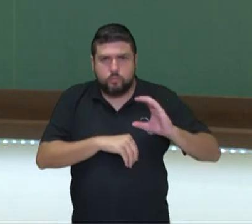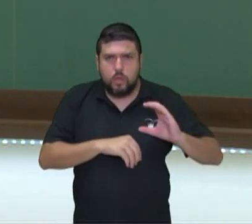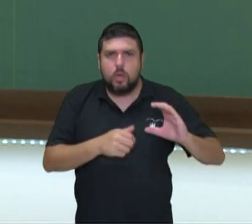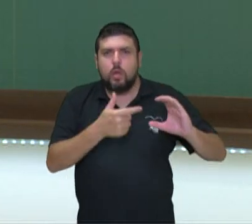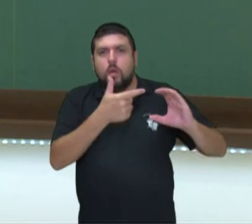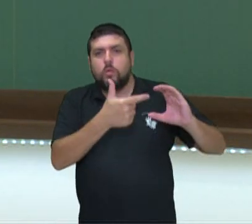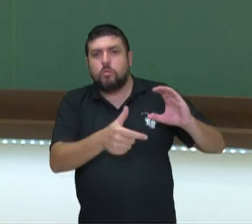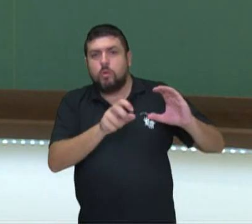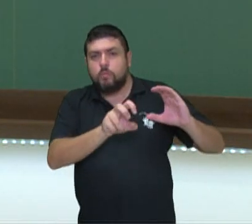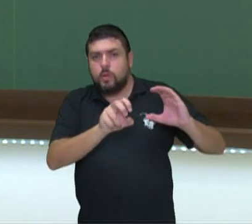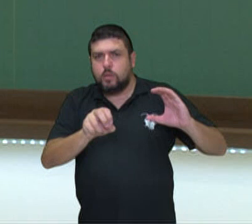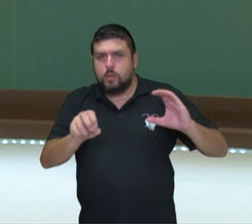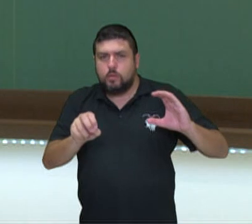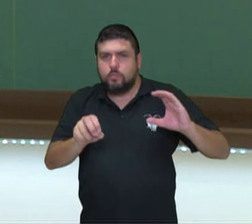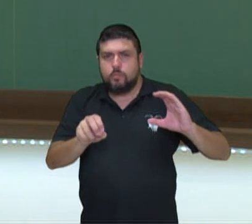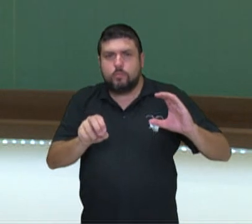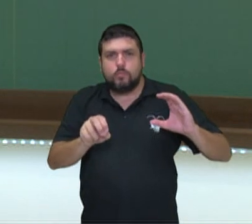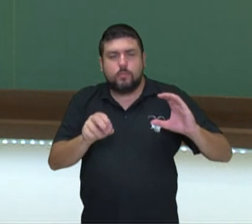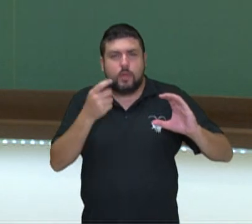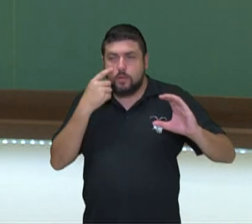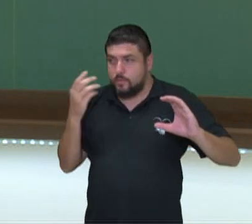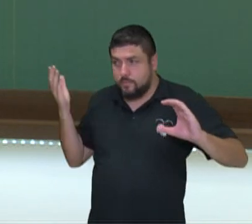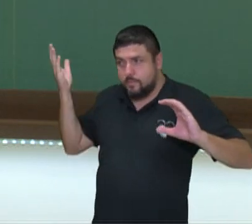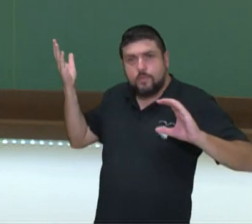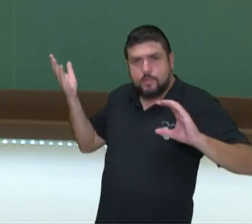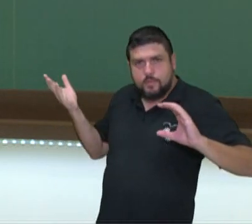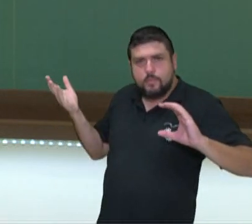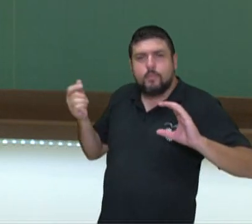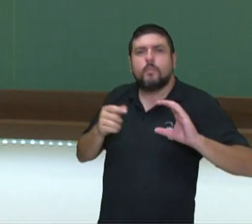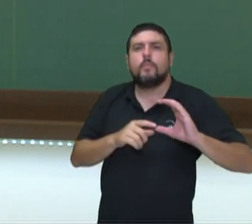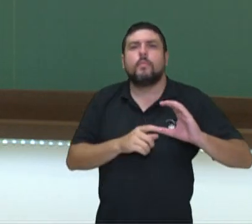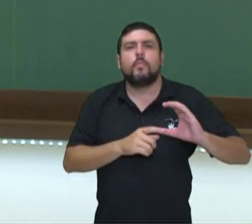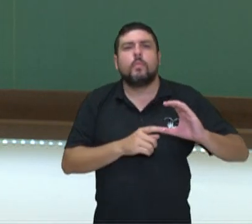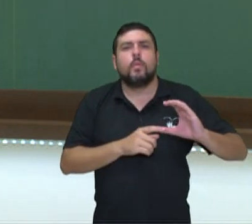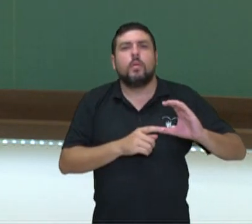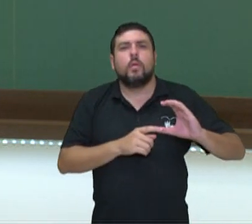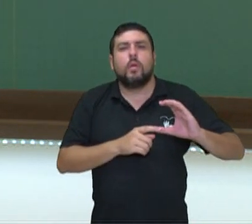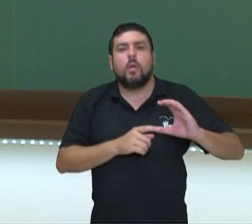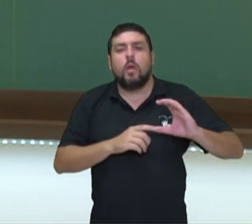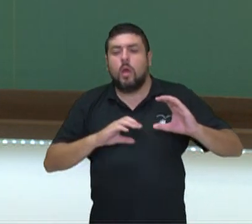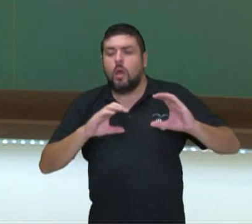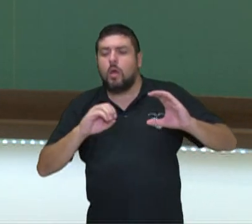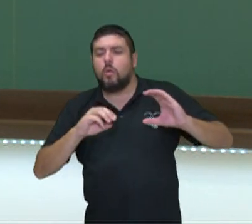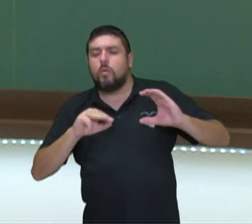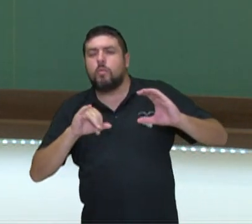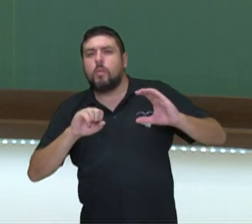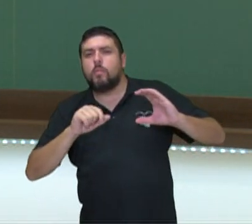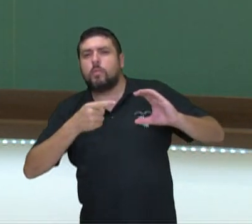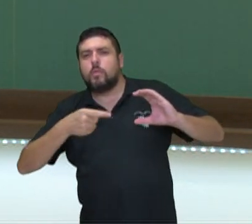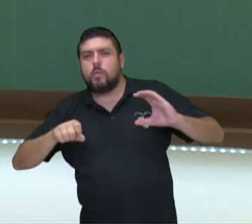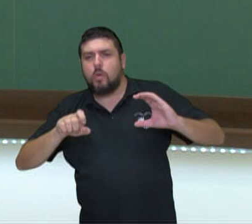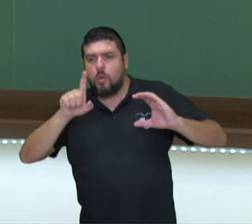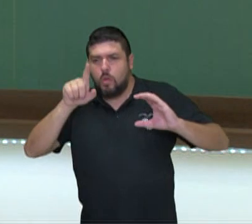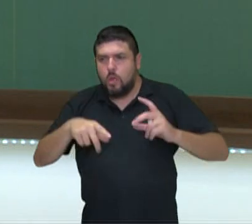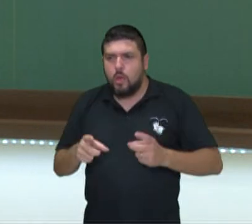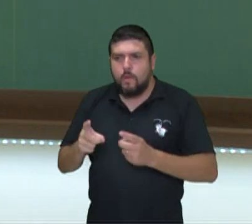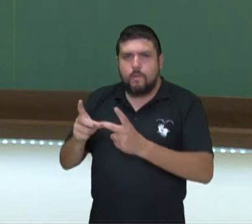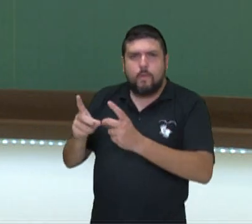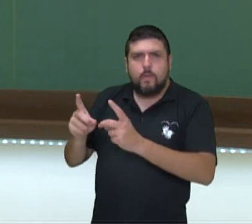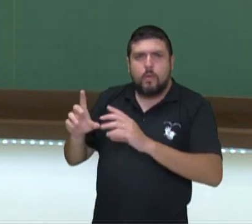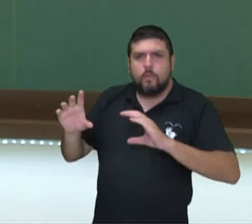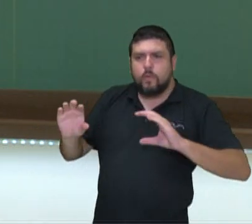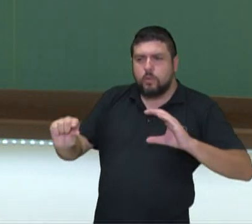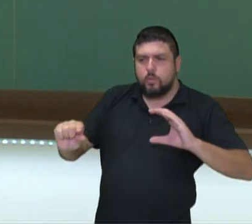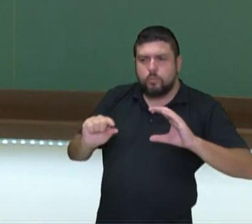2.500, como está escrito aqui no enunciado. E a comissão, ela corresponde a 6%, 0,6